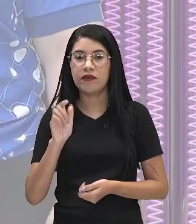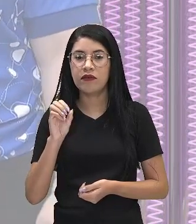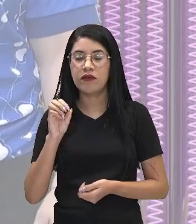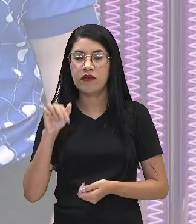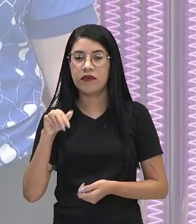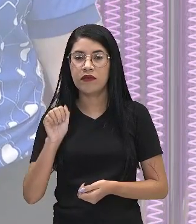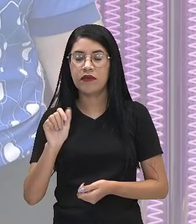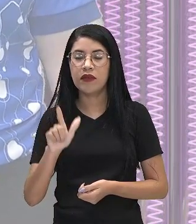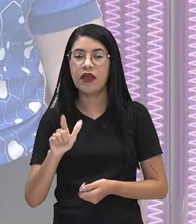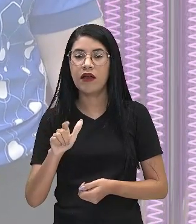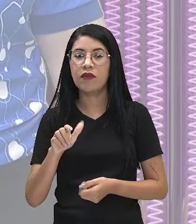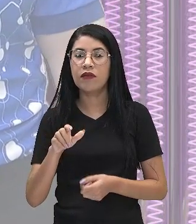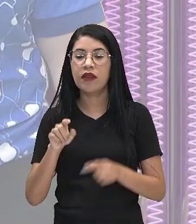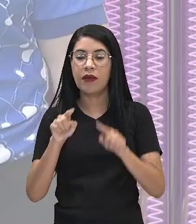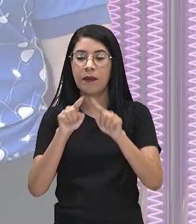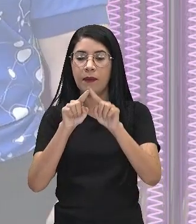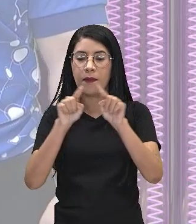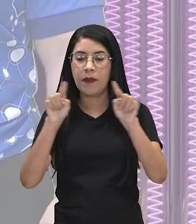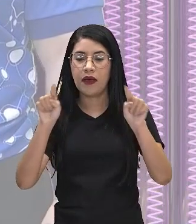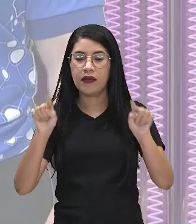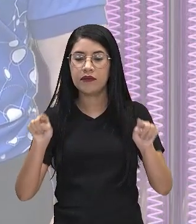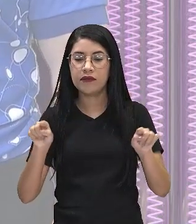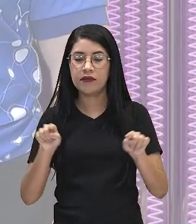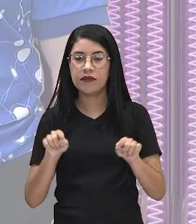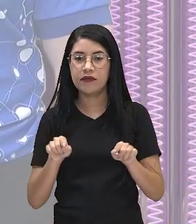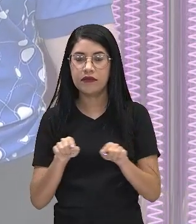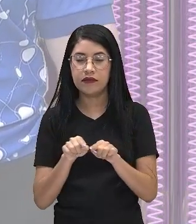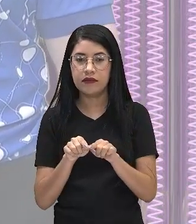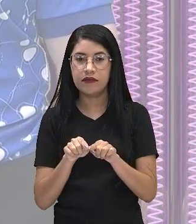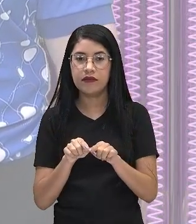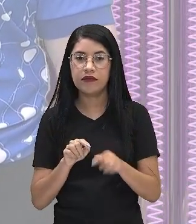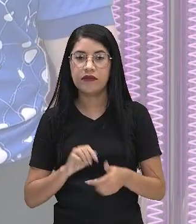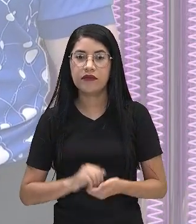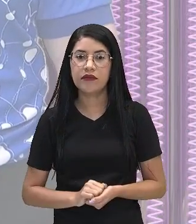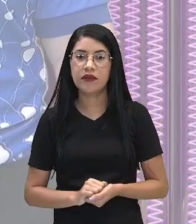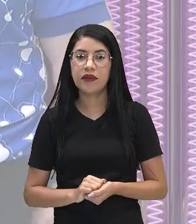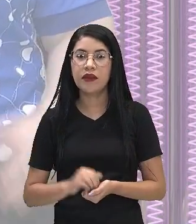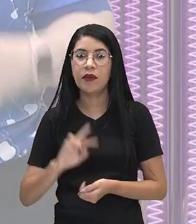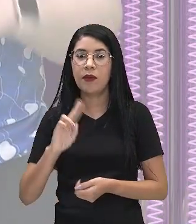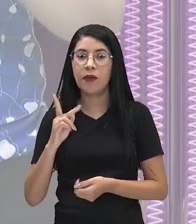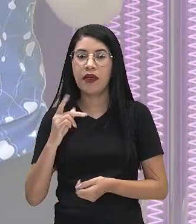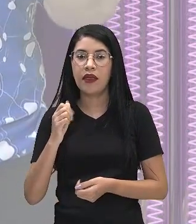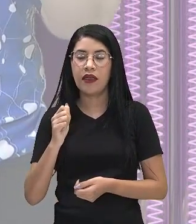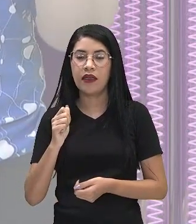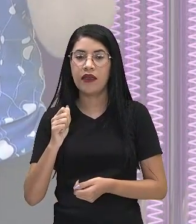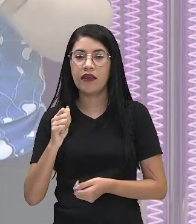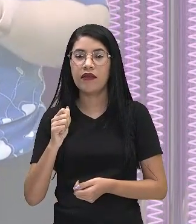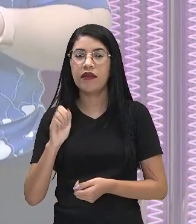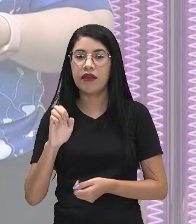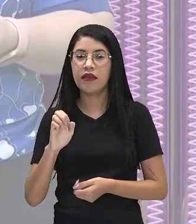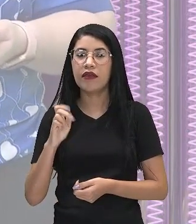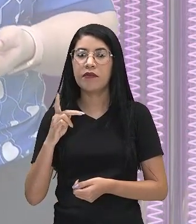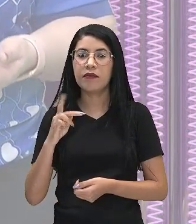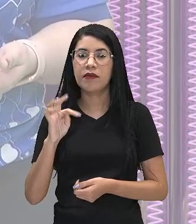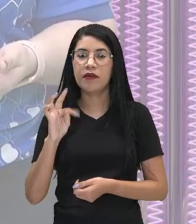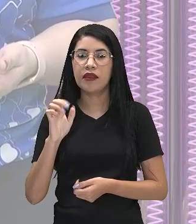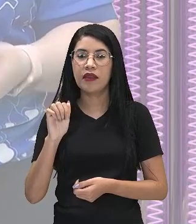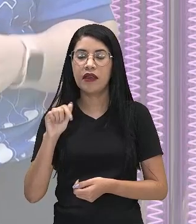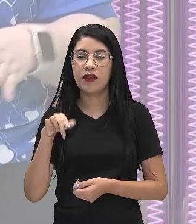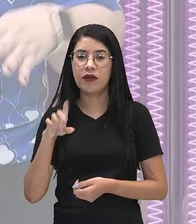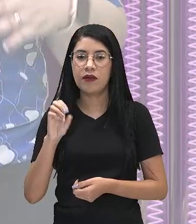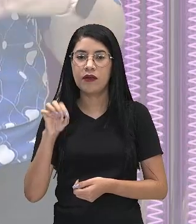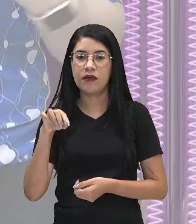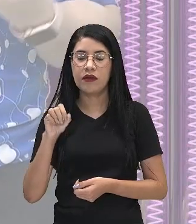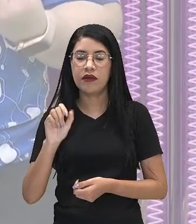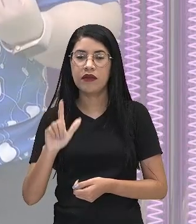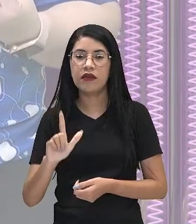suas bases têm forma de hexágono. O prisma heptagonal, a sua base, né, a superior e a